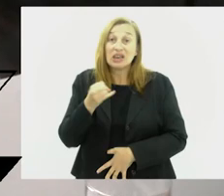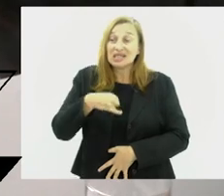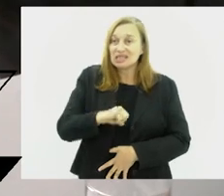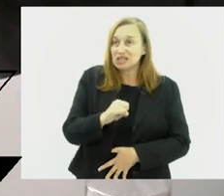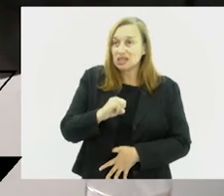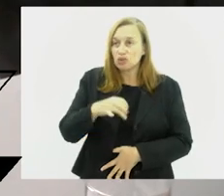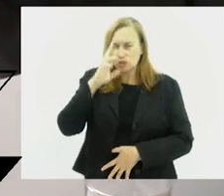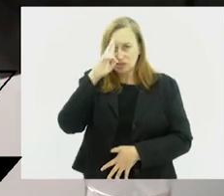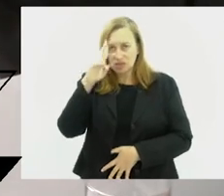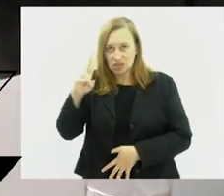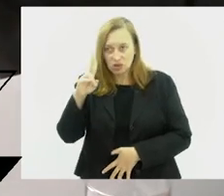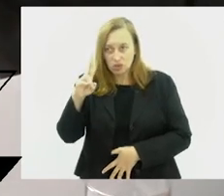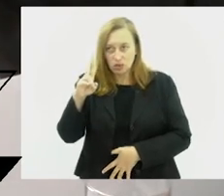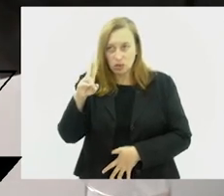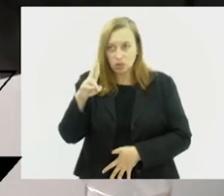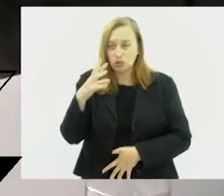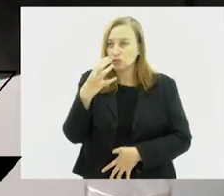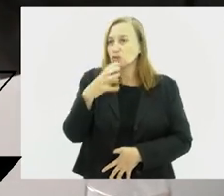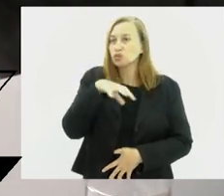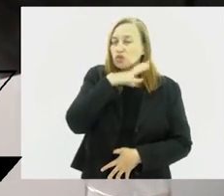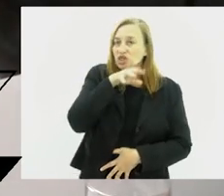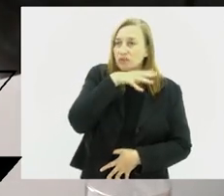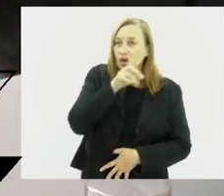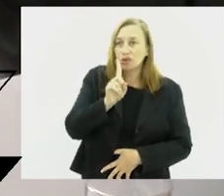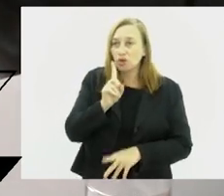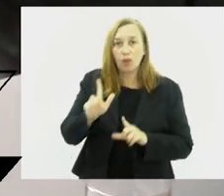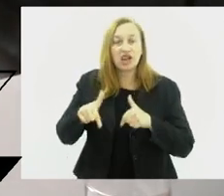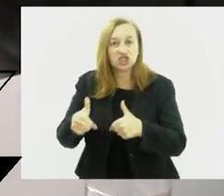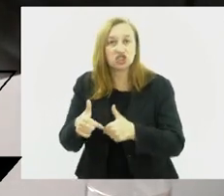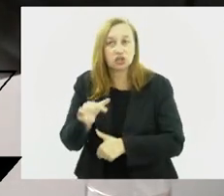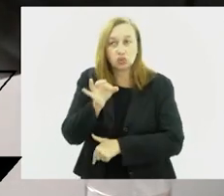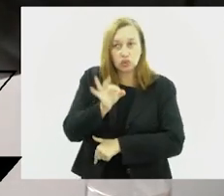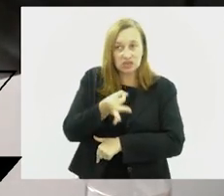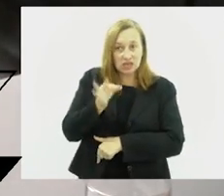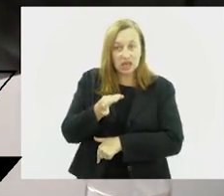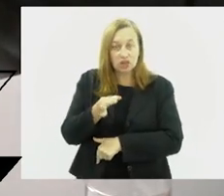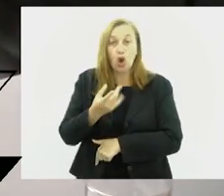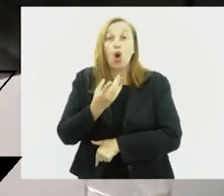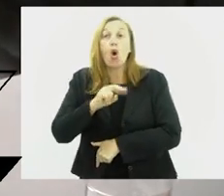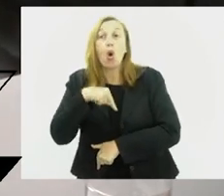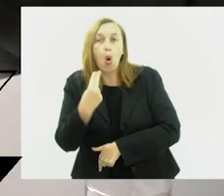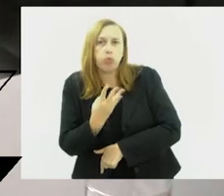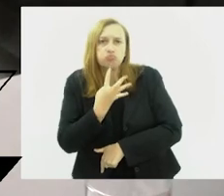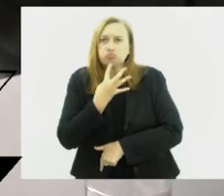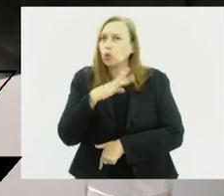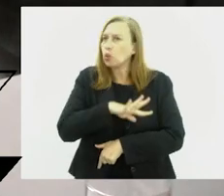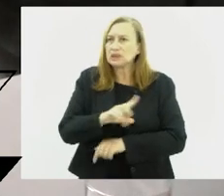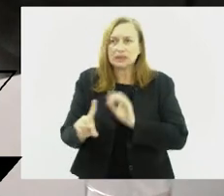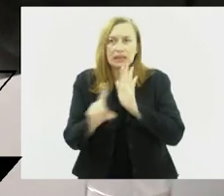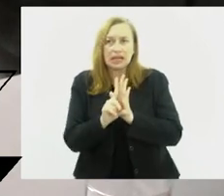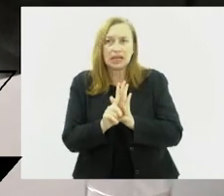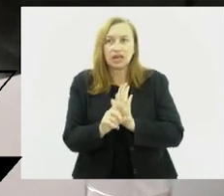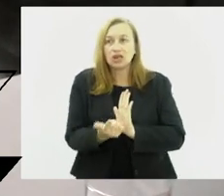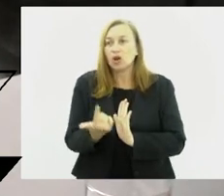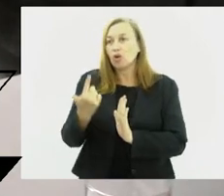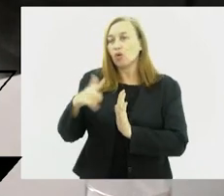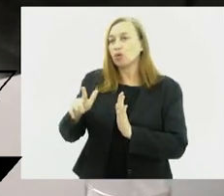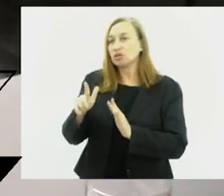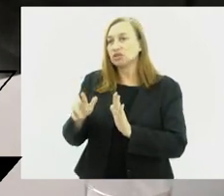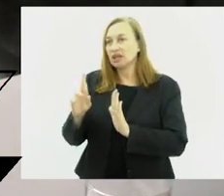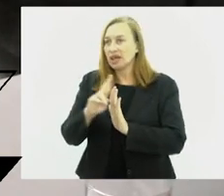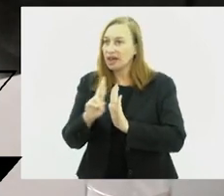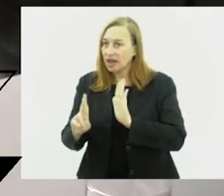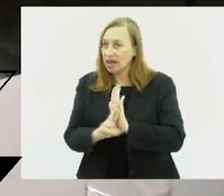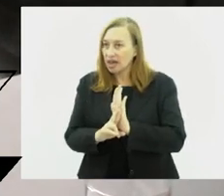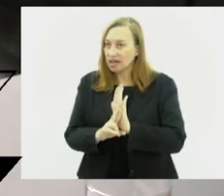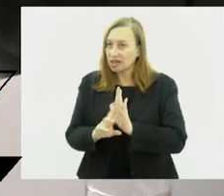por sentimento pessoal ou mesmo desconhecimento da lei, não tem outra saída que a normatividade vai ser aplicada,